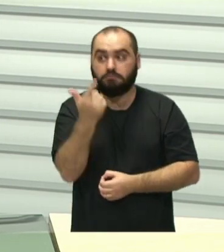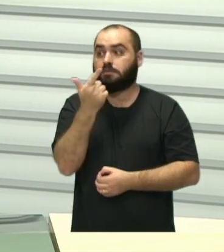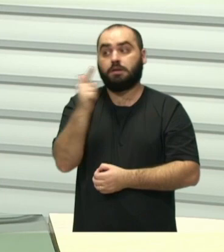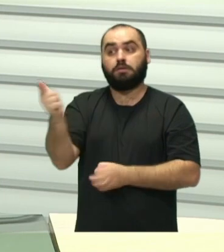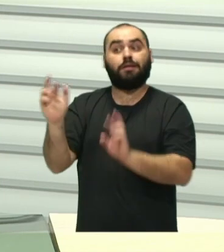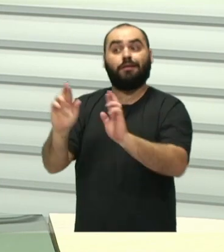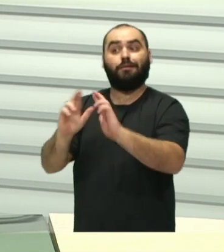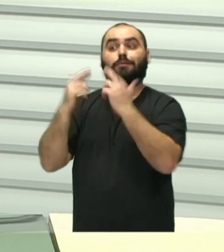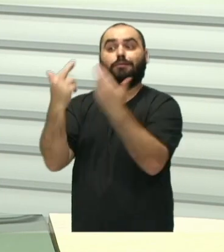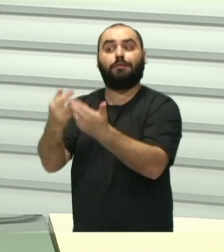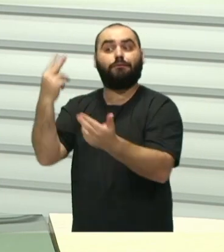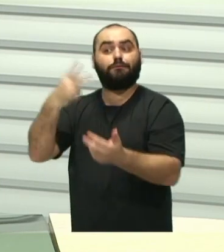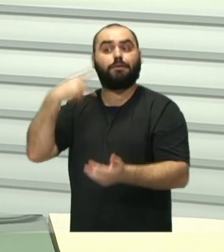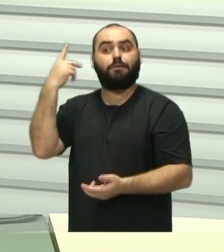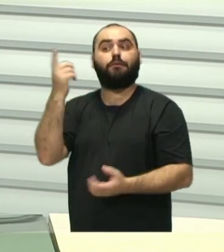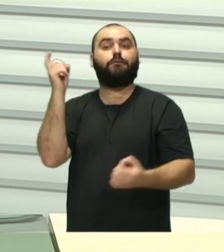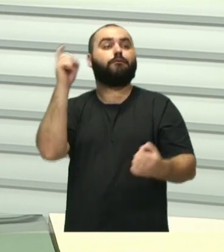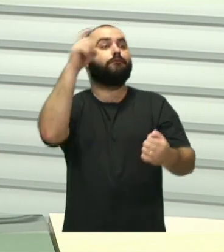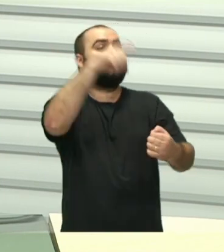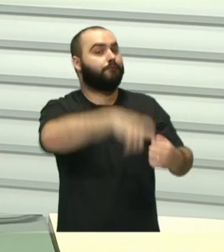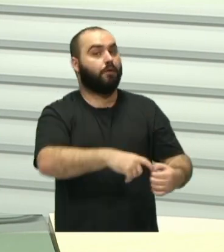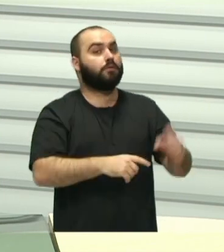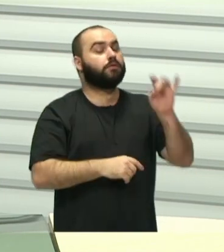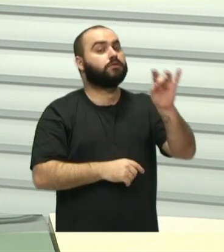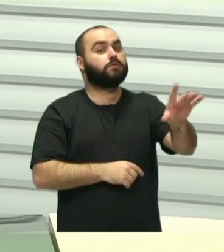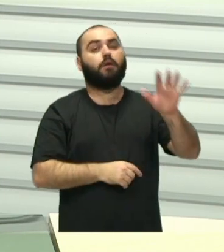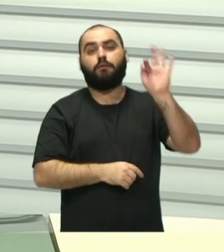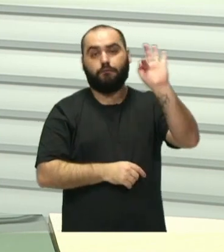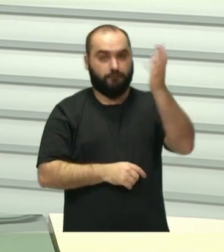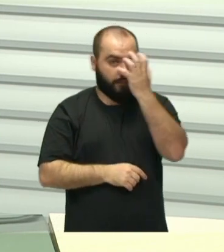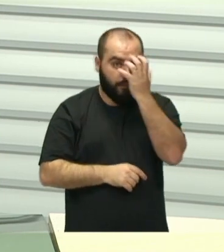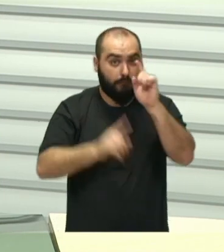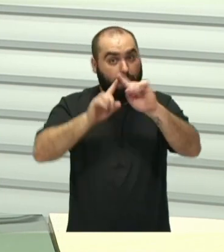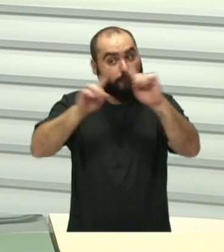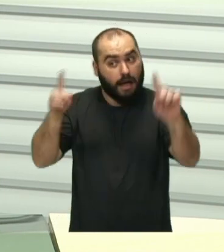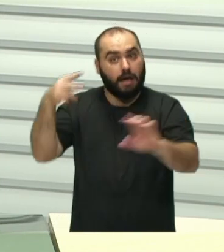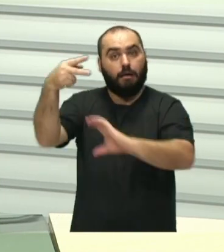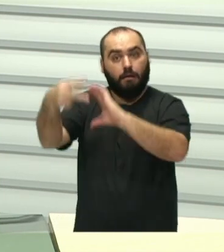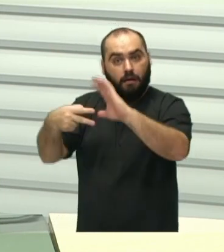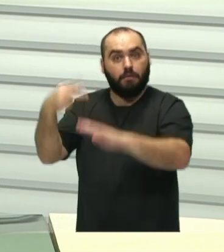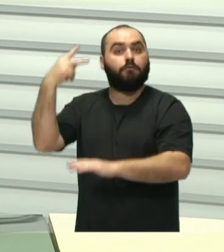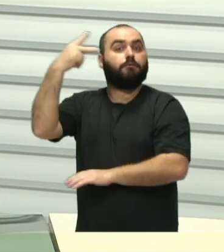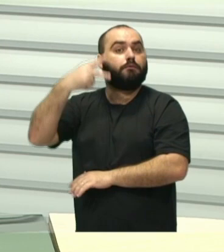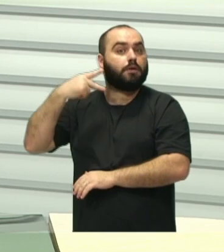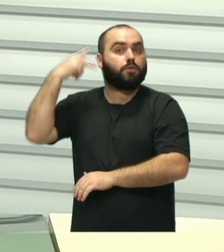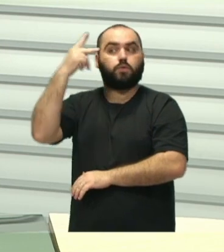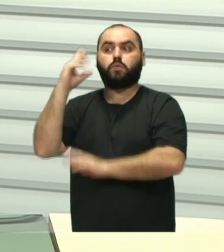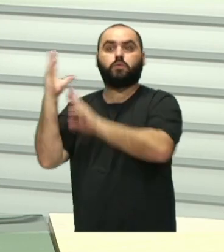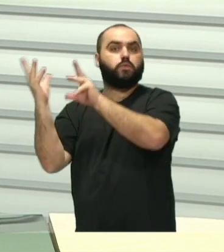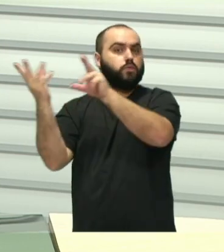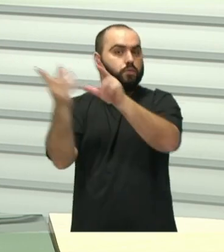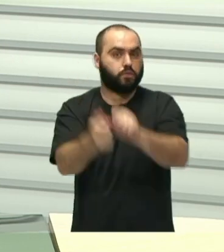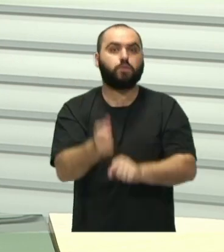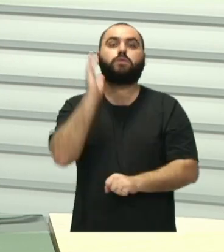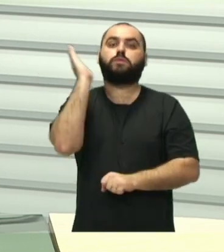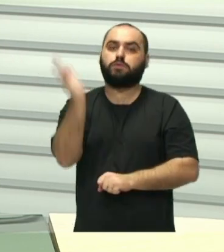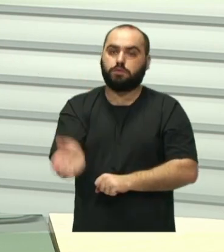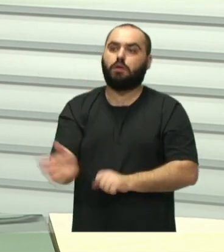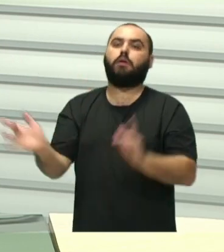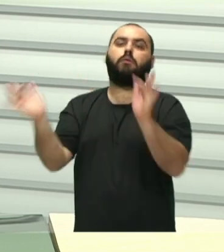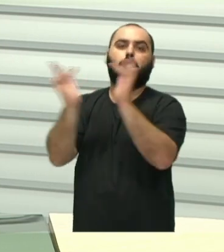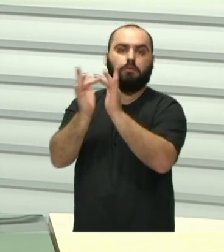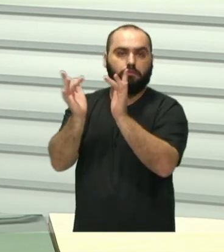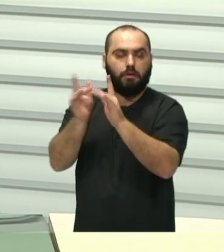as sessões as pessoas vai voltar no primeiro dia útil de fevereiro mas a câmera né os vereadores A grande maioria já está circulando na